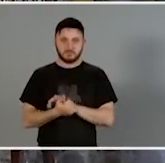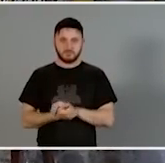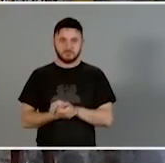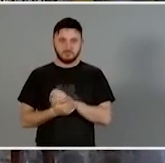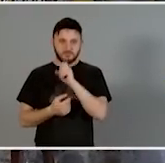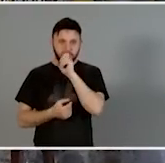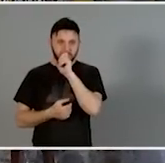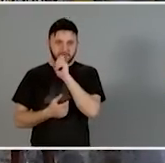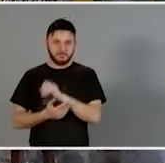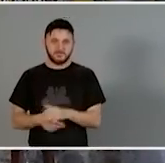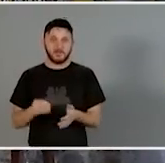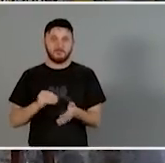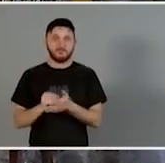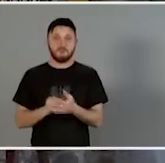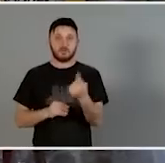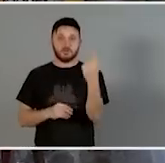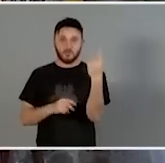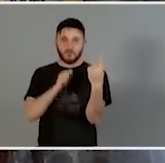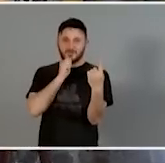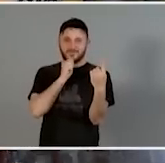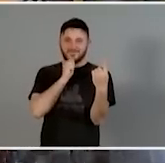Vai faltar um aqui?